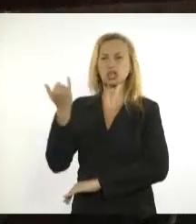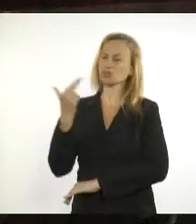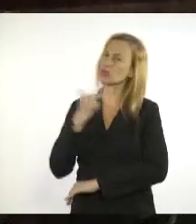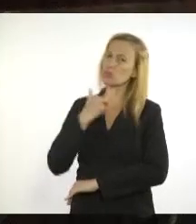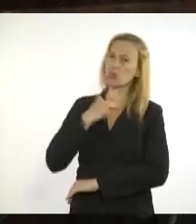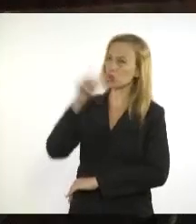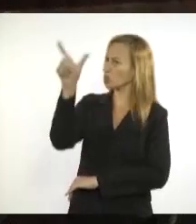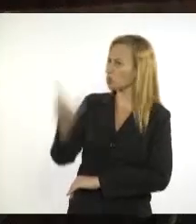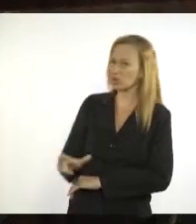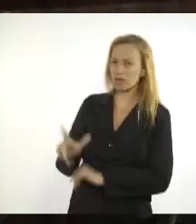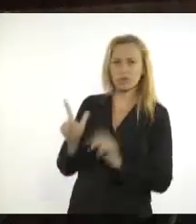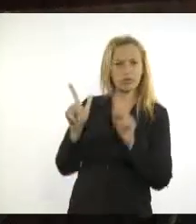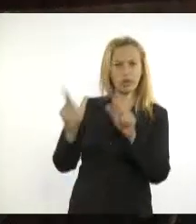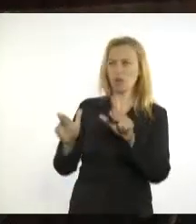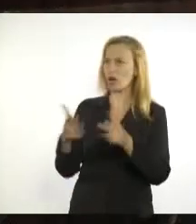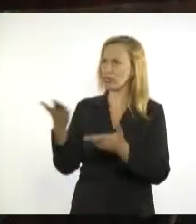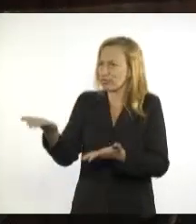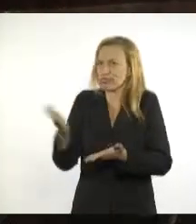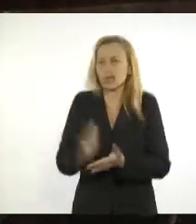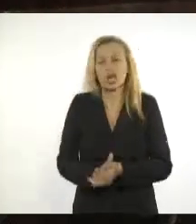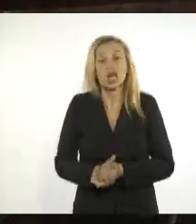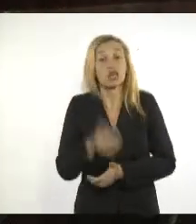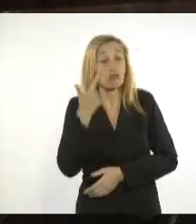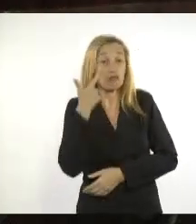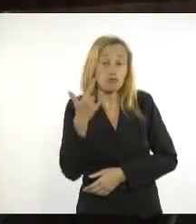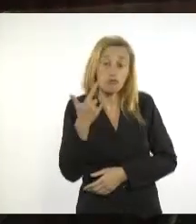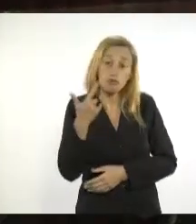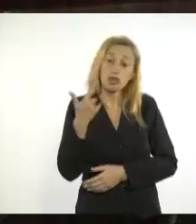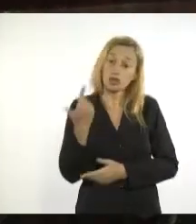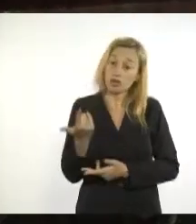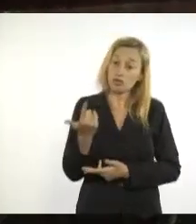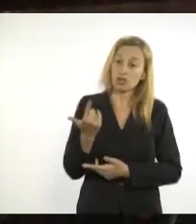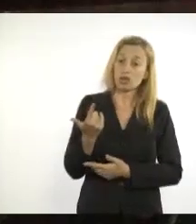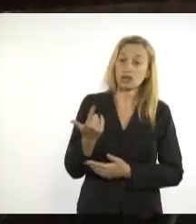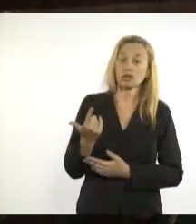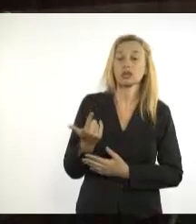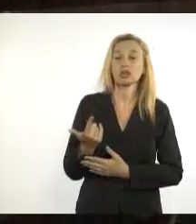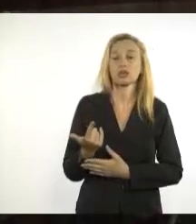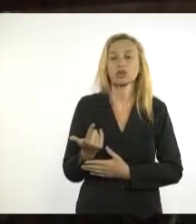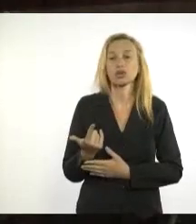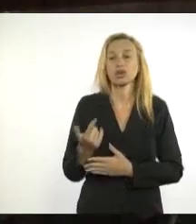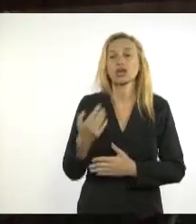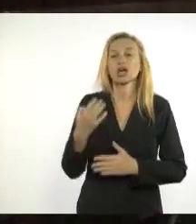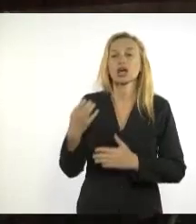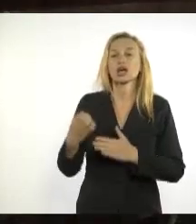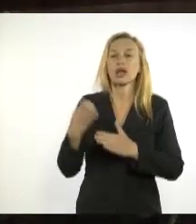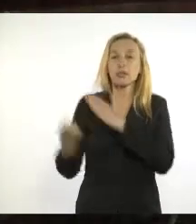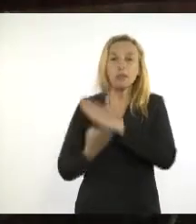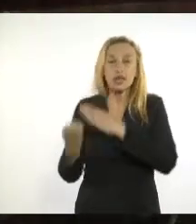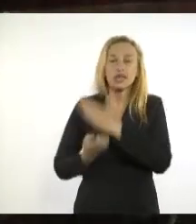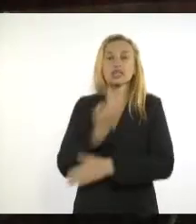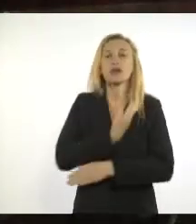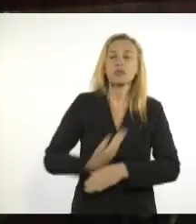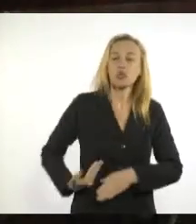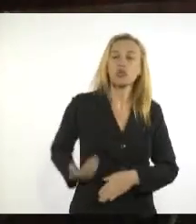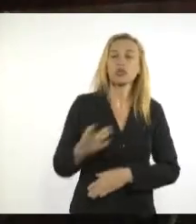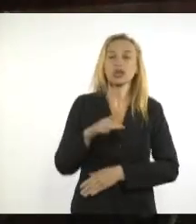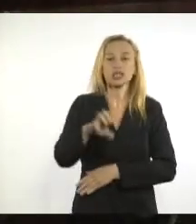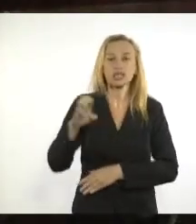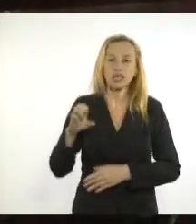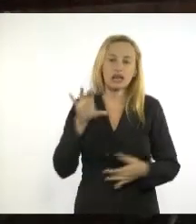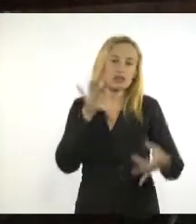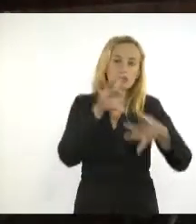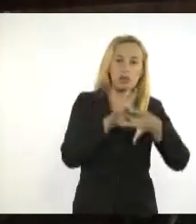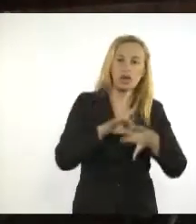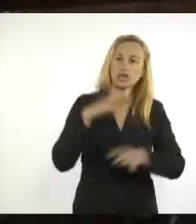que tiveram. Então, viva a SEDAI, SEDAI pública, SEDAI vinculada com o meio ambiente,